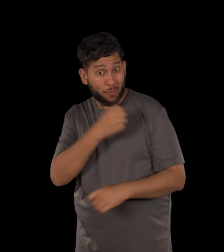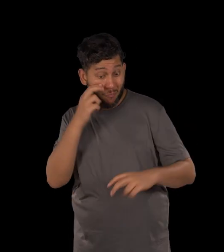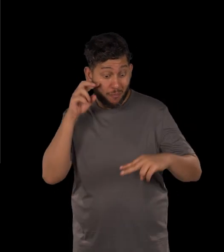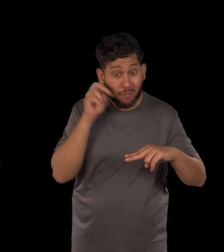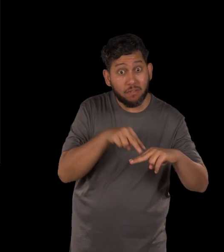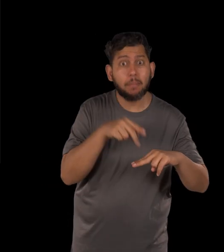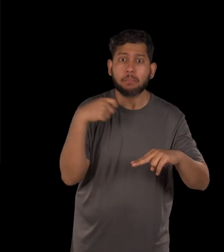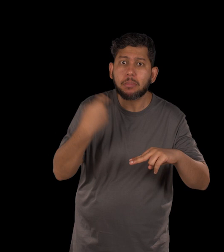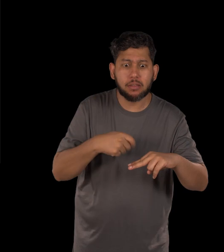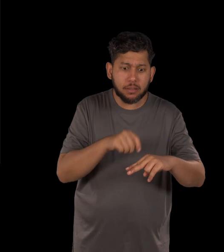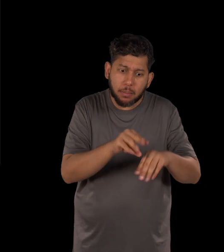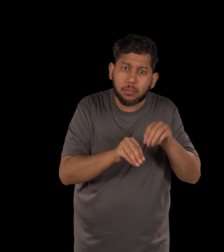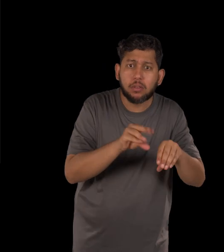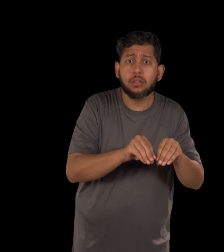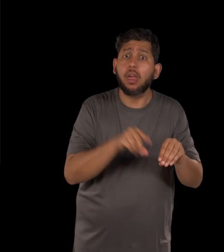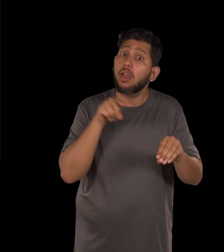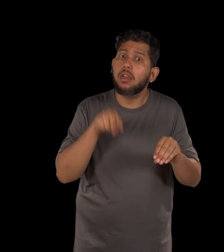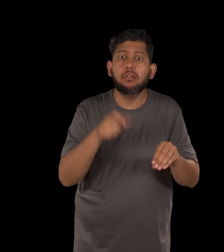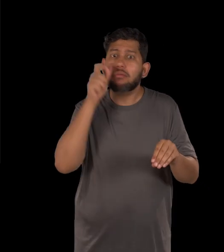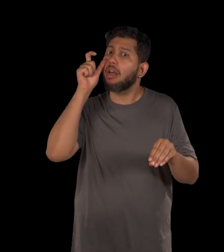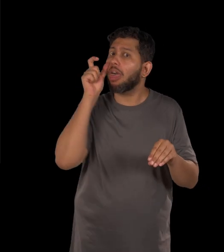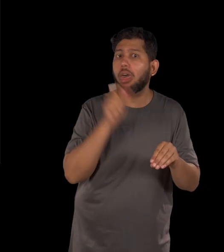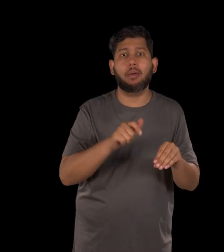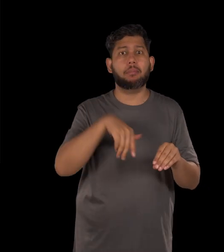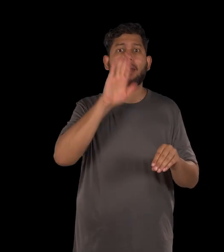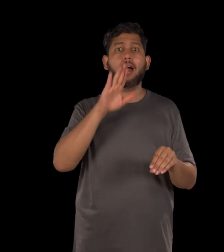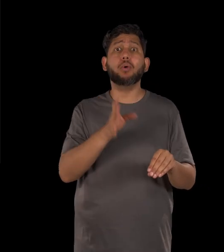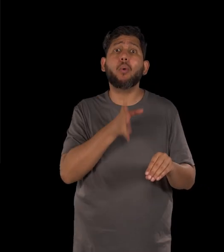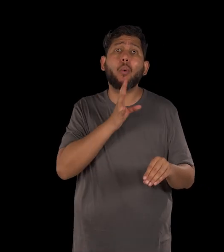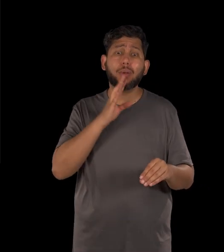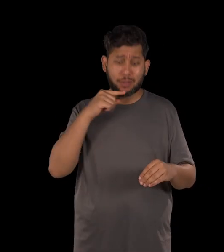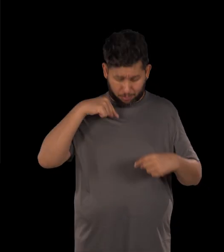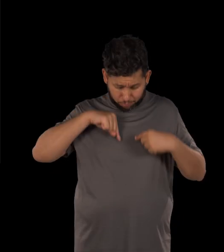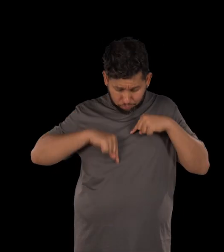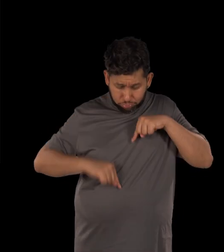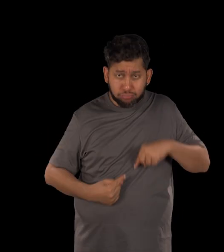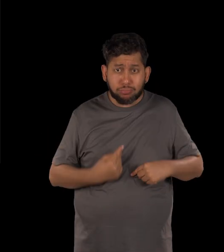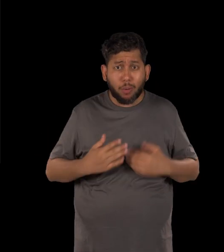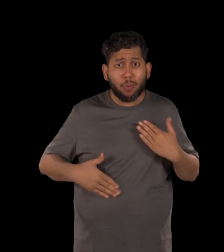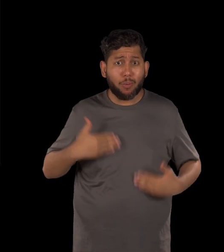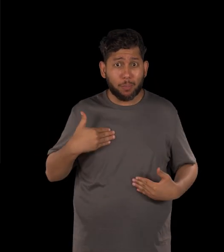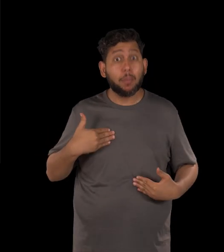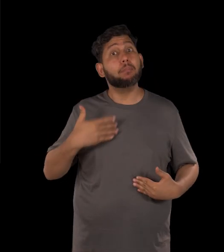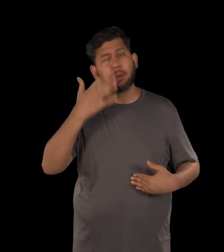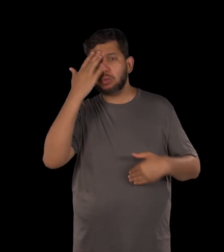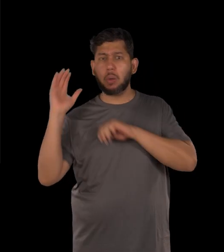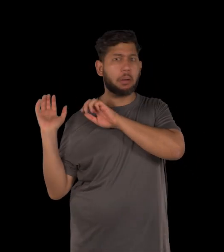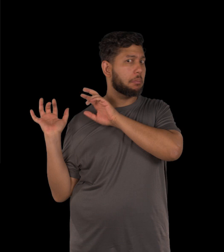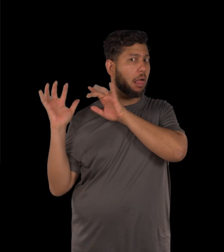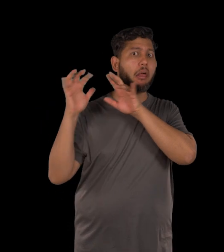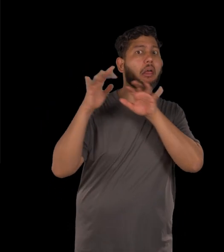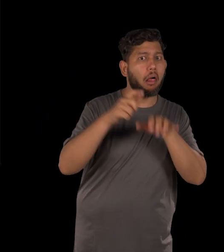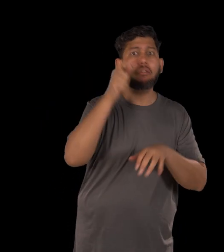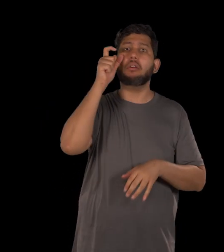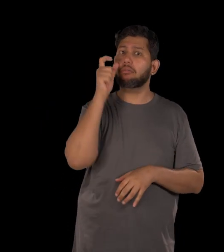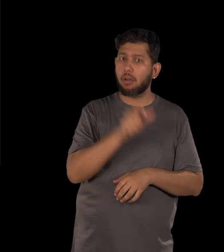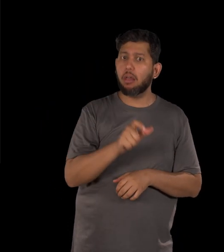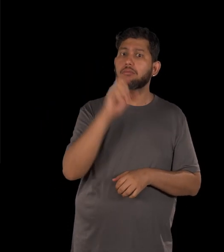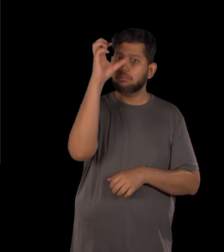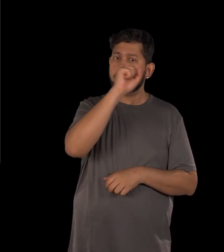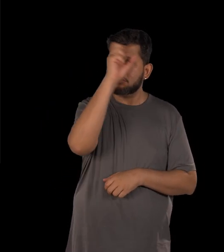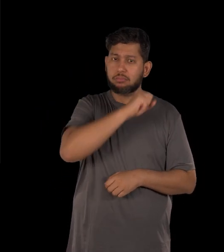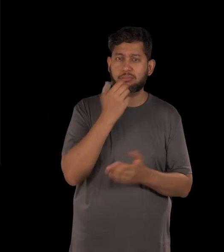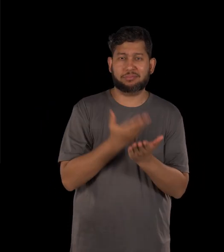nesse período o impulso necessário para o conhecimento acerca da anatomia humana, e as aulas práticas atraem mais candidatos ao curso